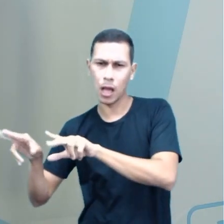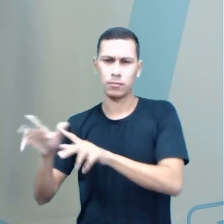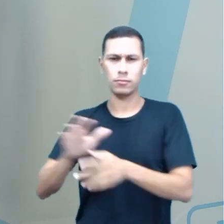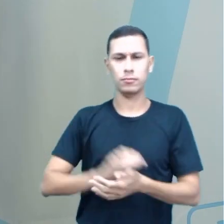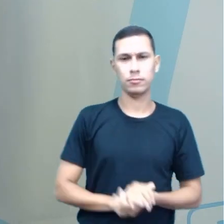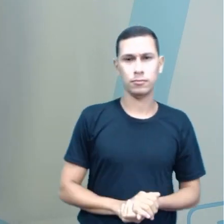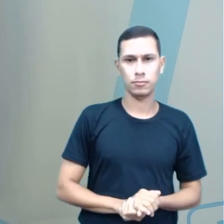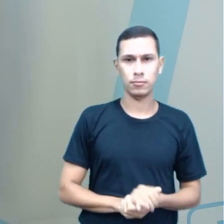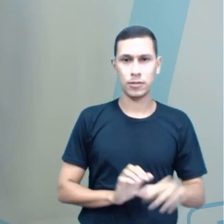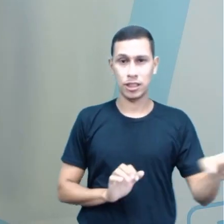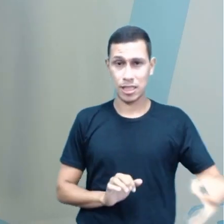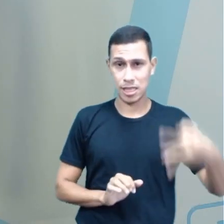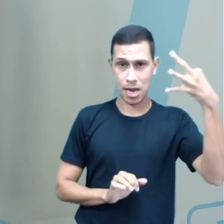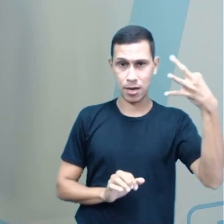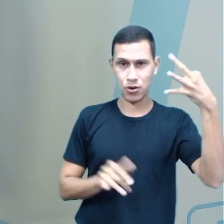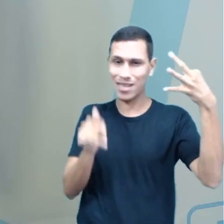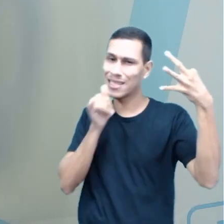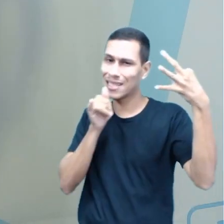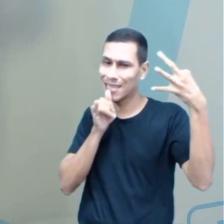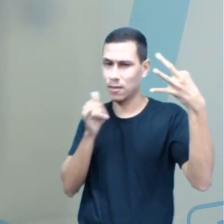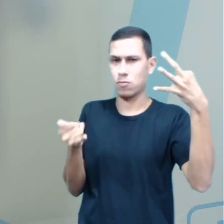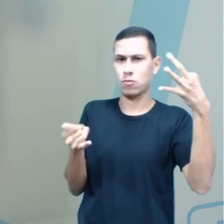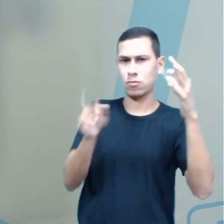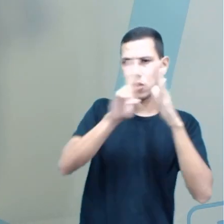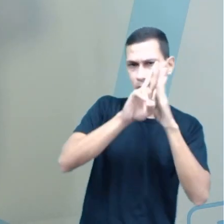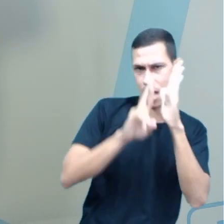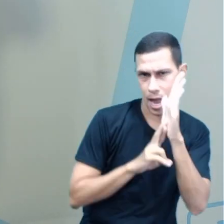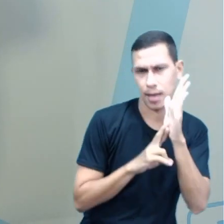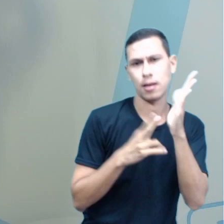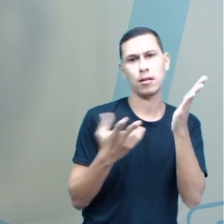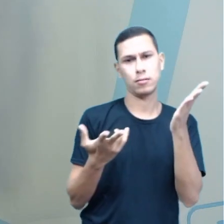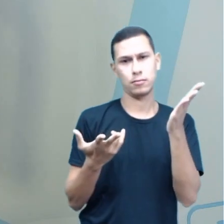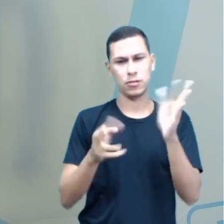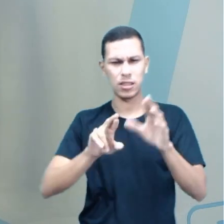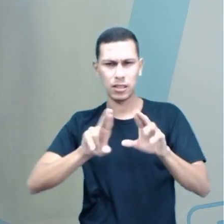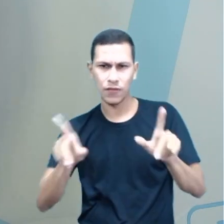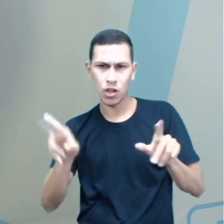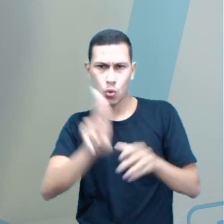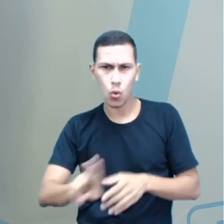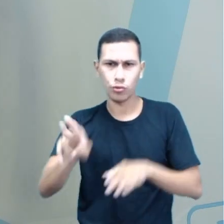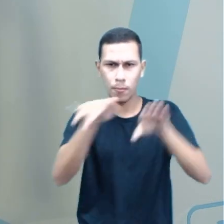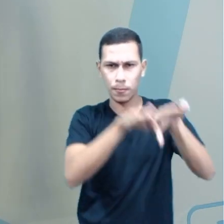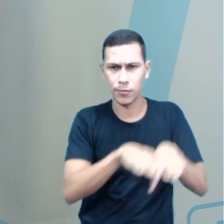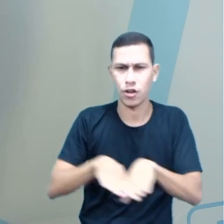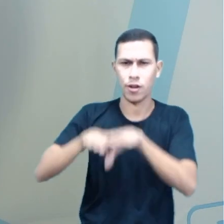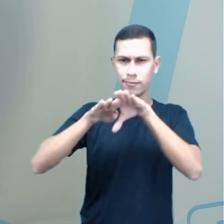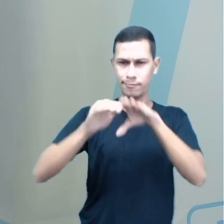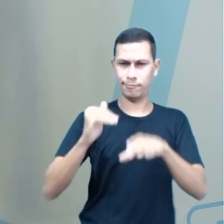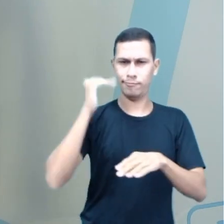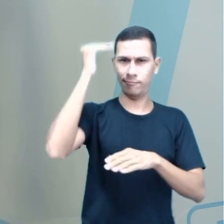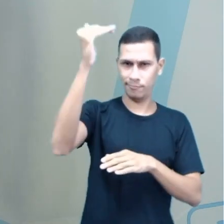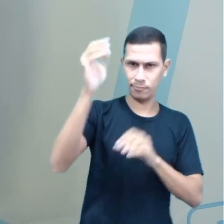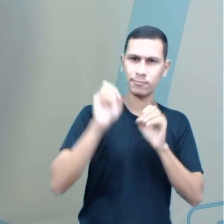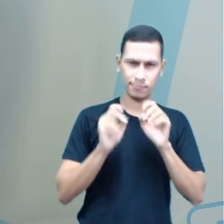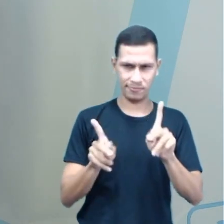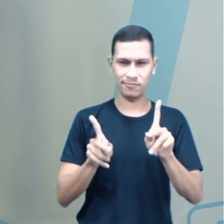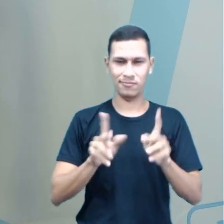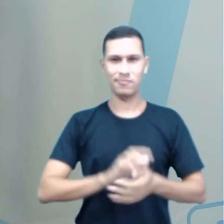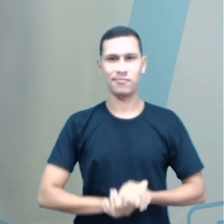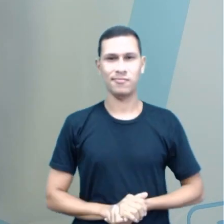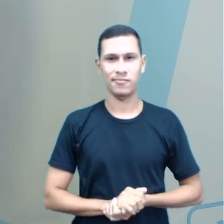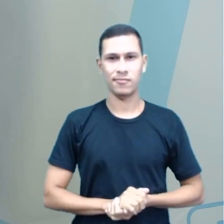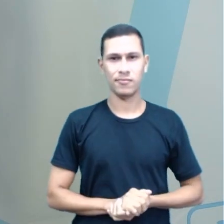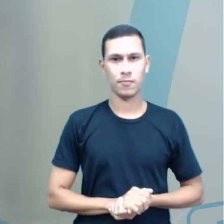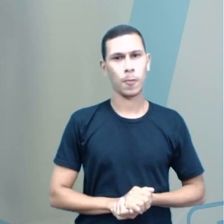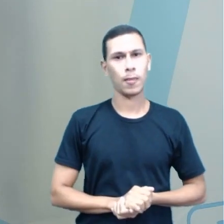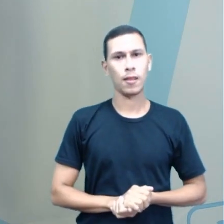foi a terceira exceção, o terceiro uso do comparativo de superioridade, certo, gente?